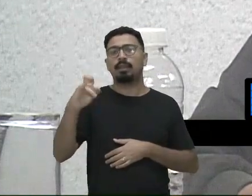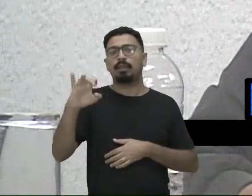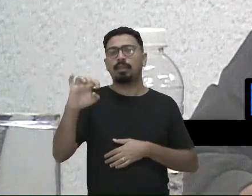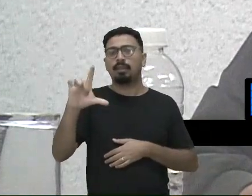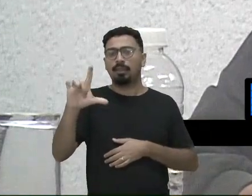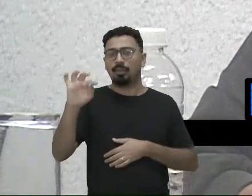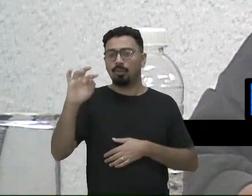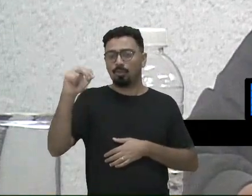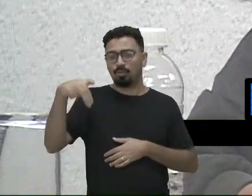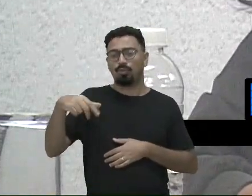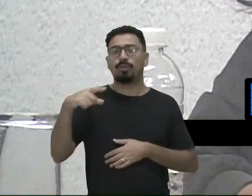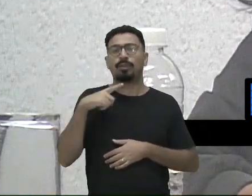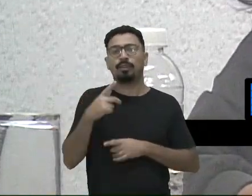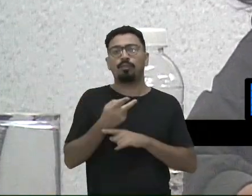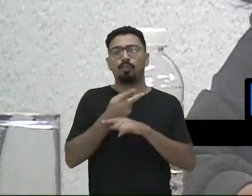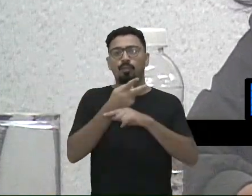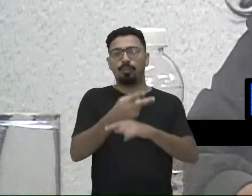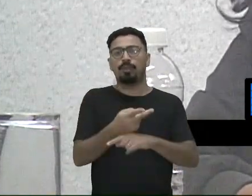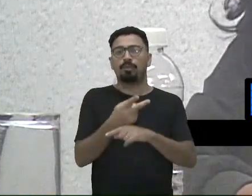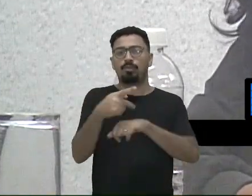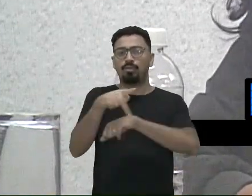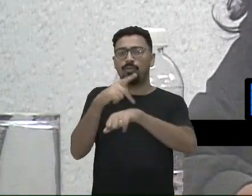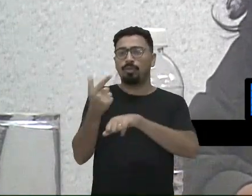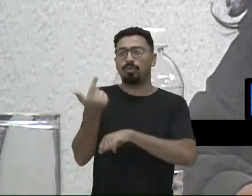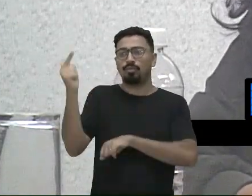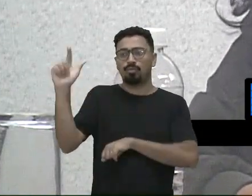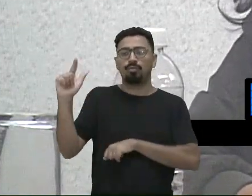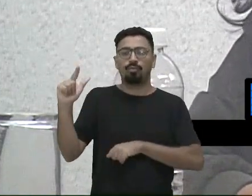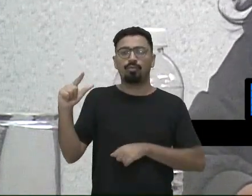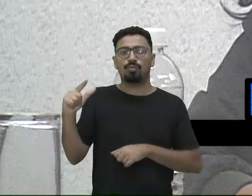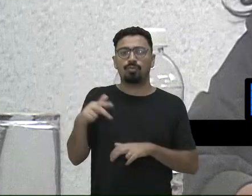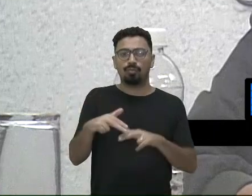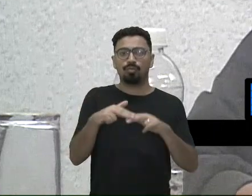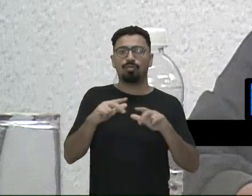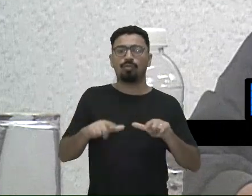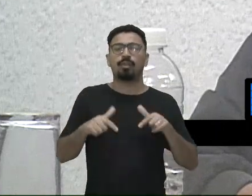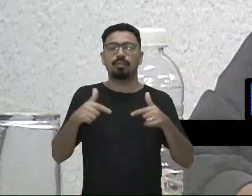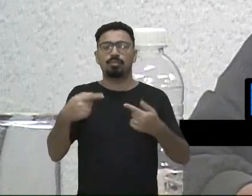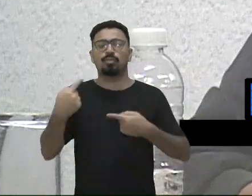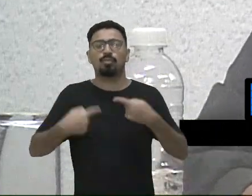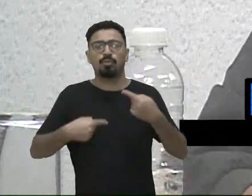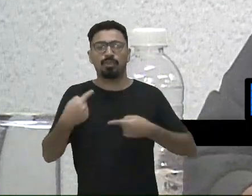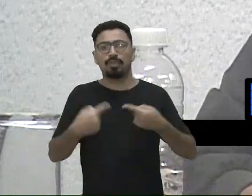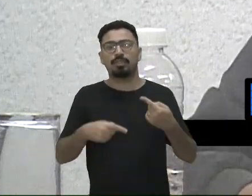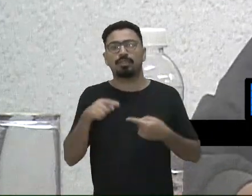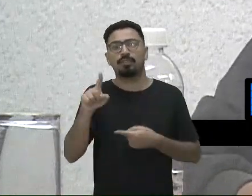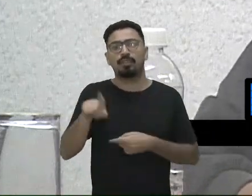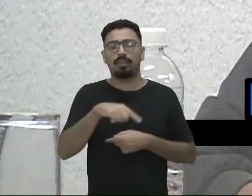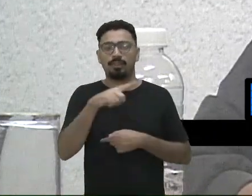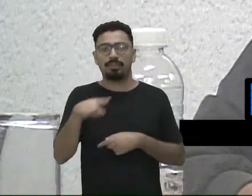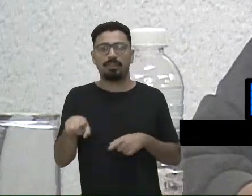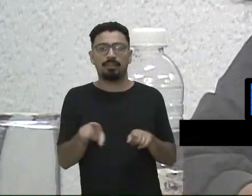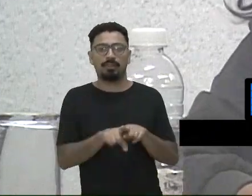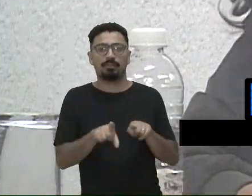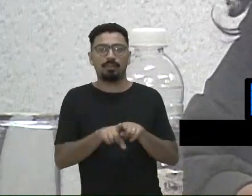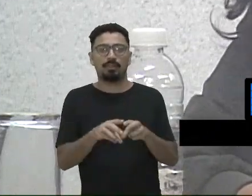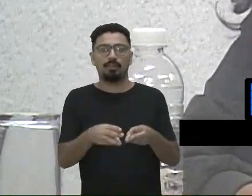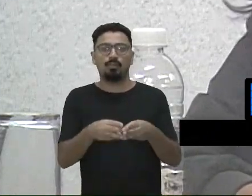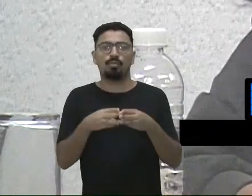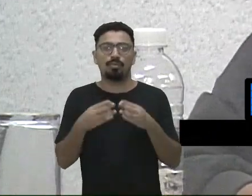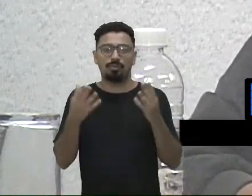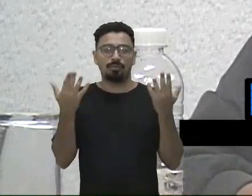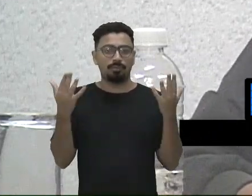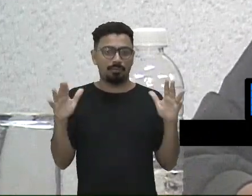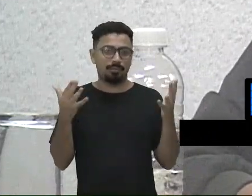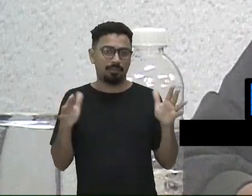um prêmio internacional reconhecida pelas suas ações políticas e foi negado. Para mim é um recado